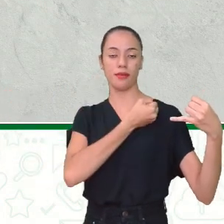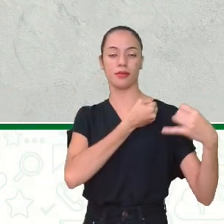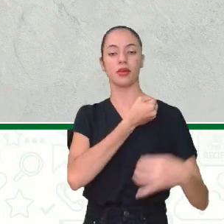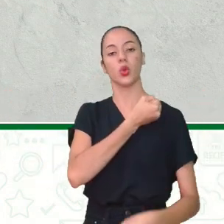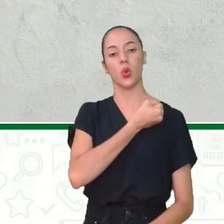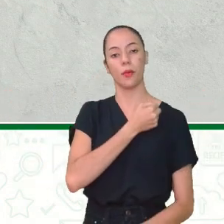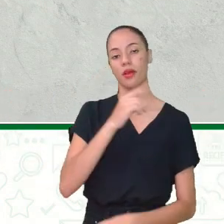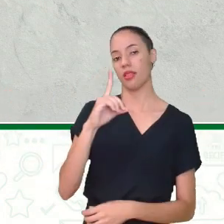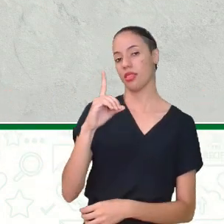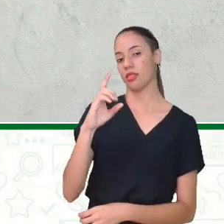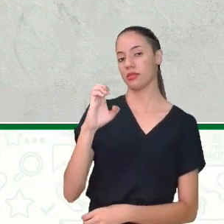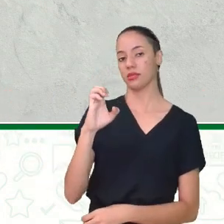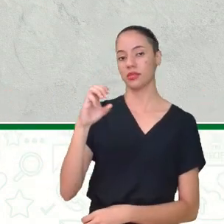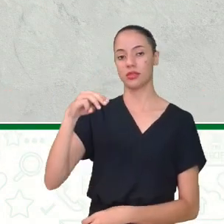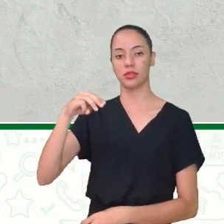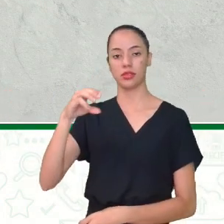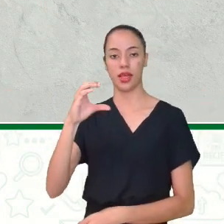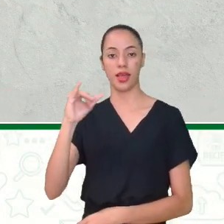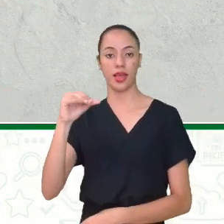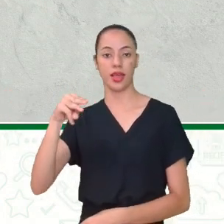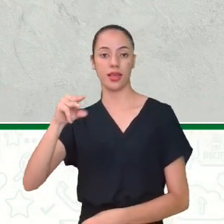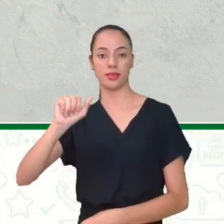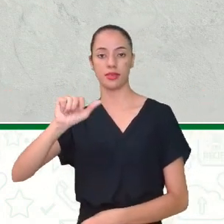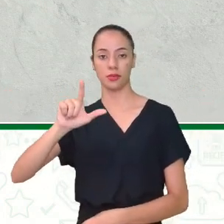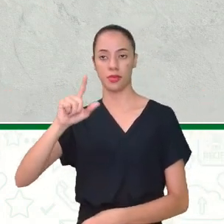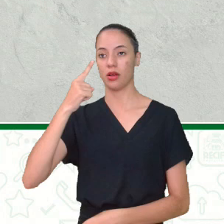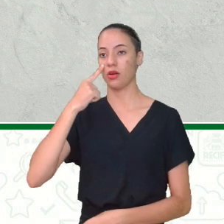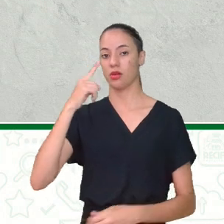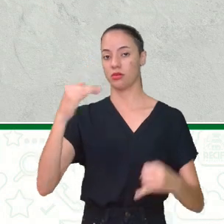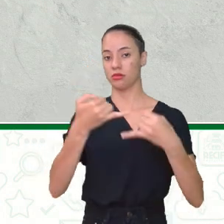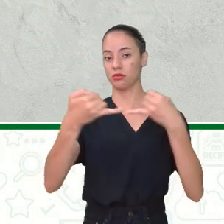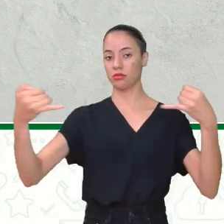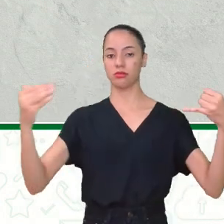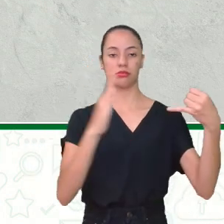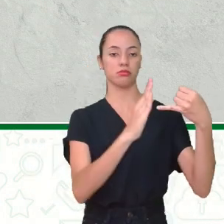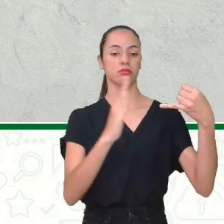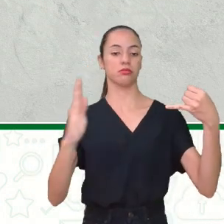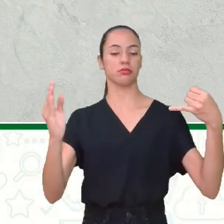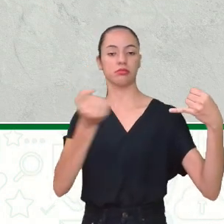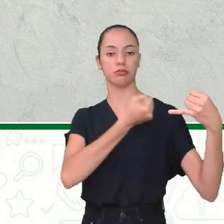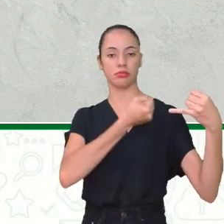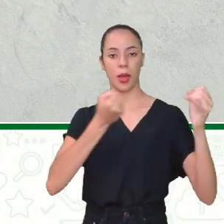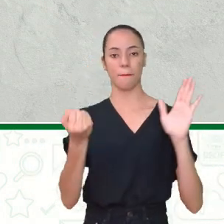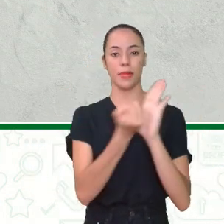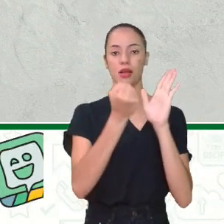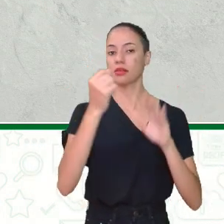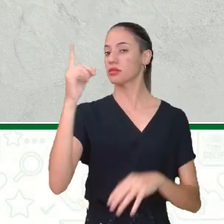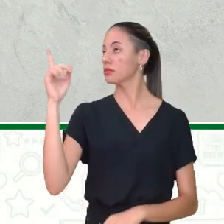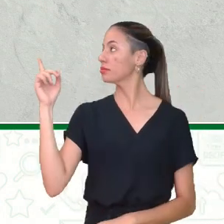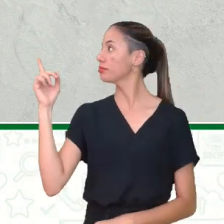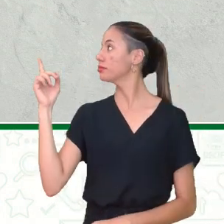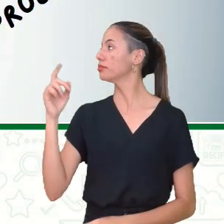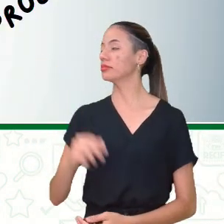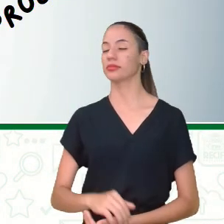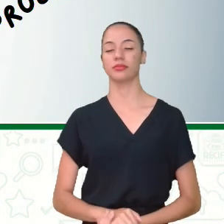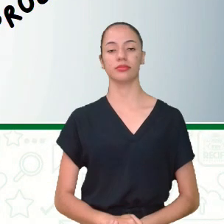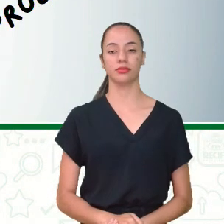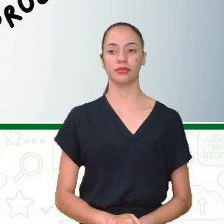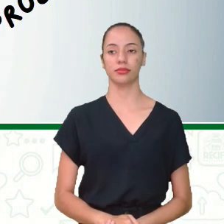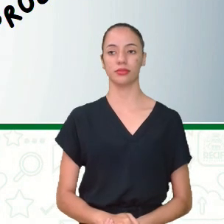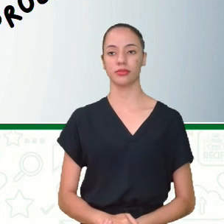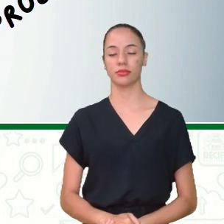número decimal que está aí na reta marcado, certo? Então, vamos